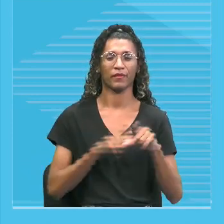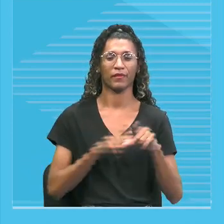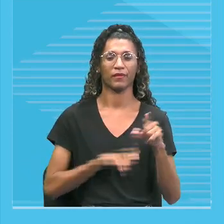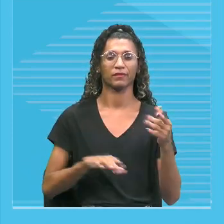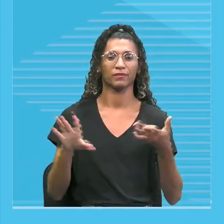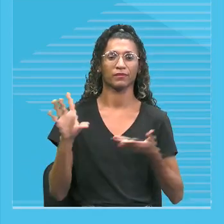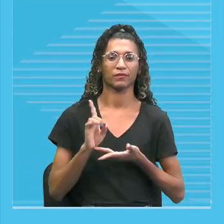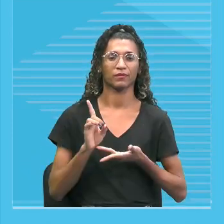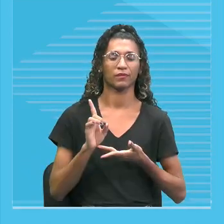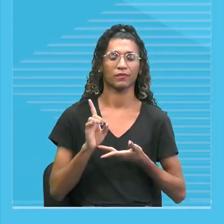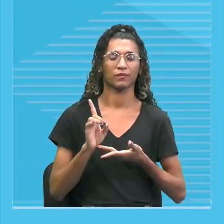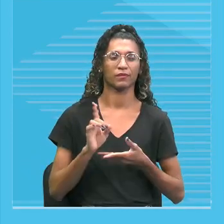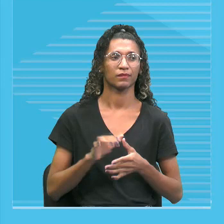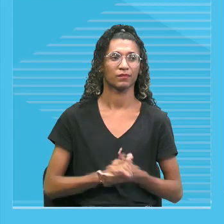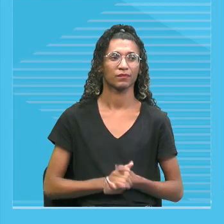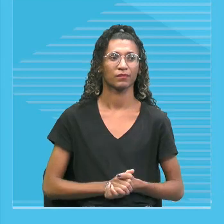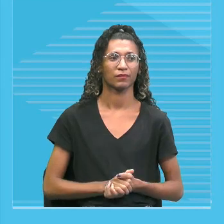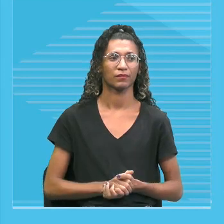d